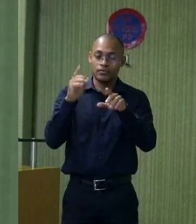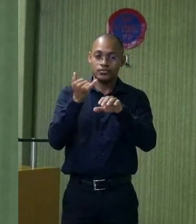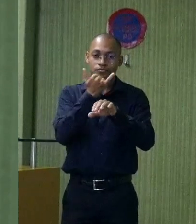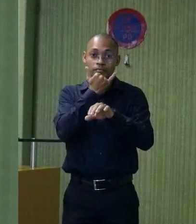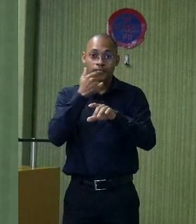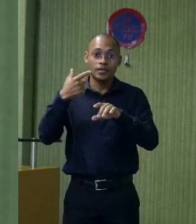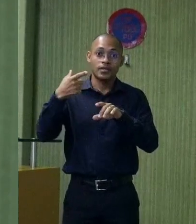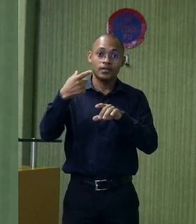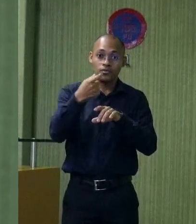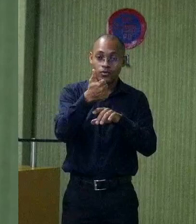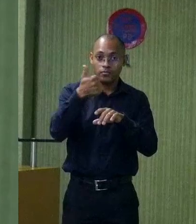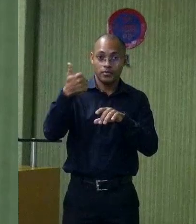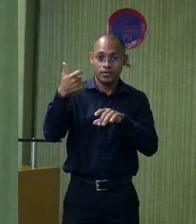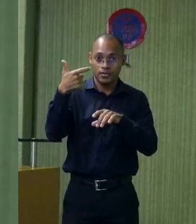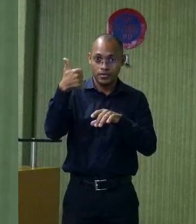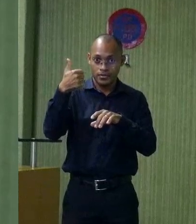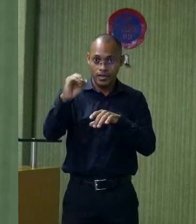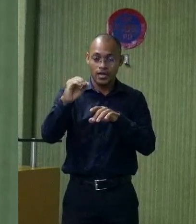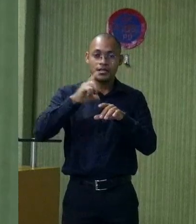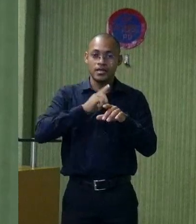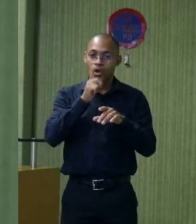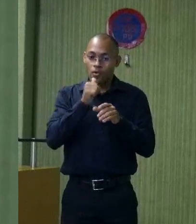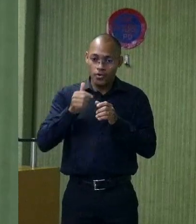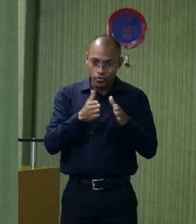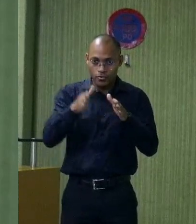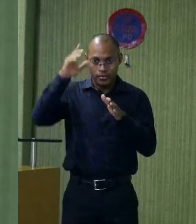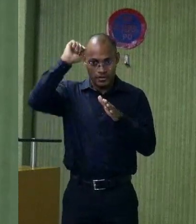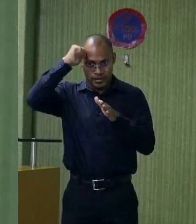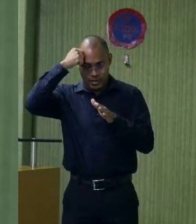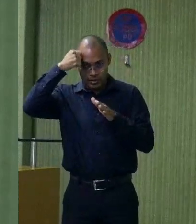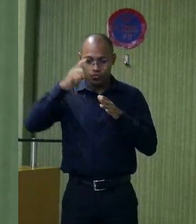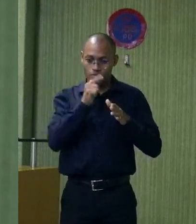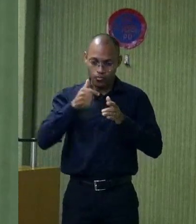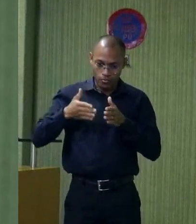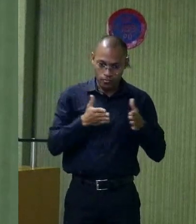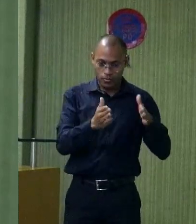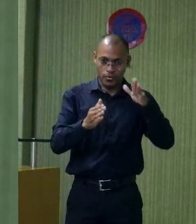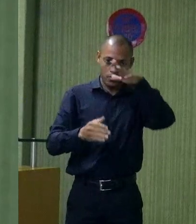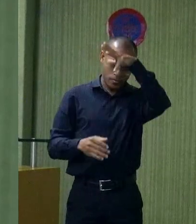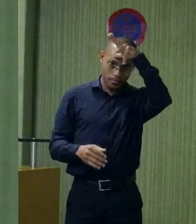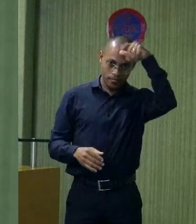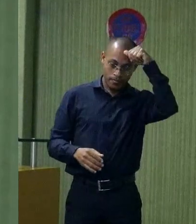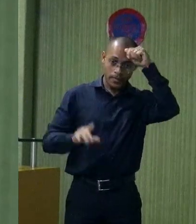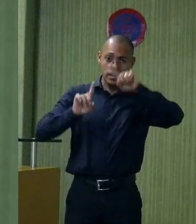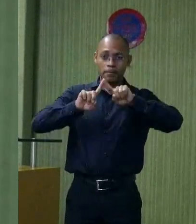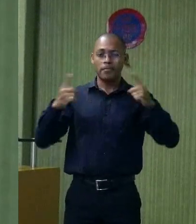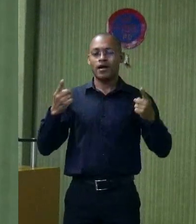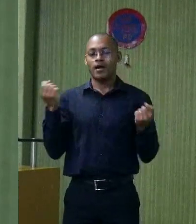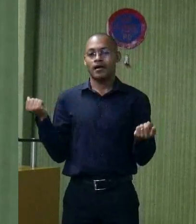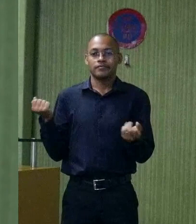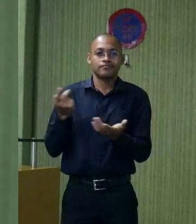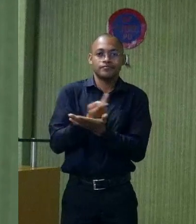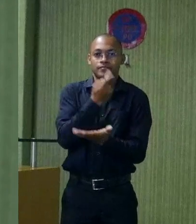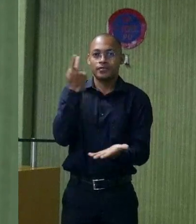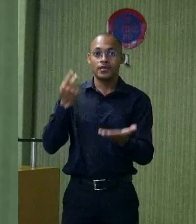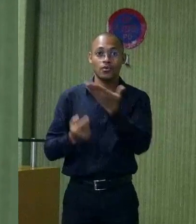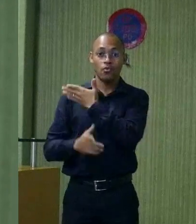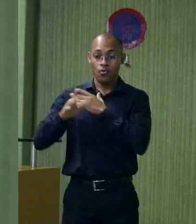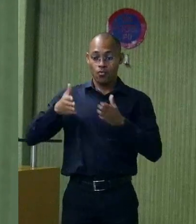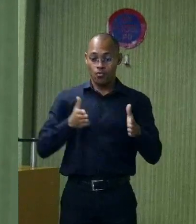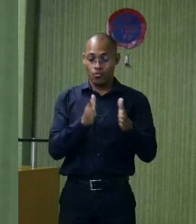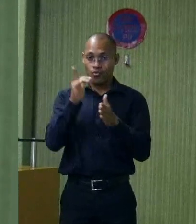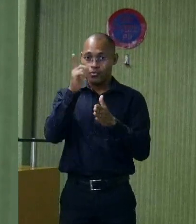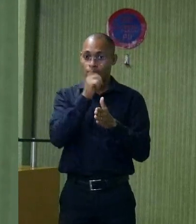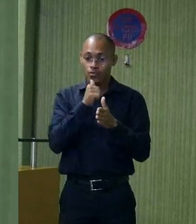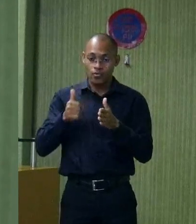eh Rio Negro e Rio Amazonas os dois rios Mas como aconteceu exatamente do Rio Negro